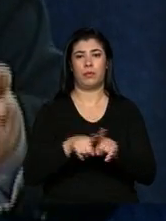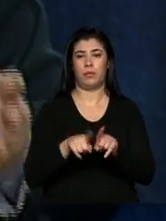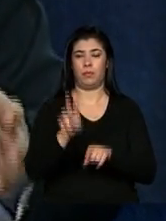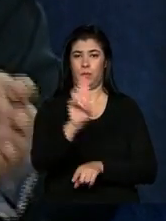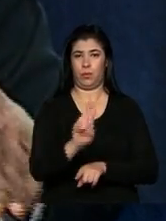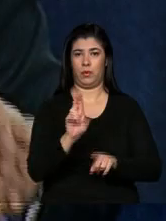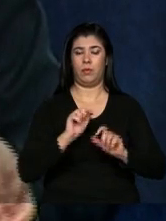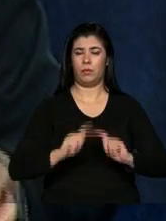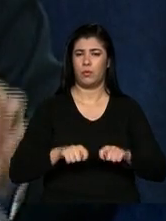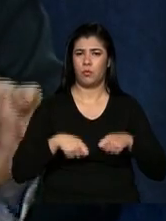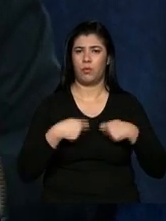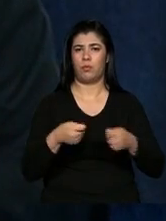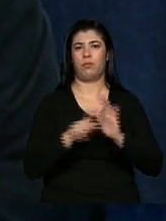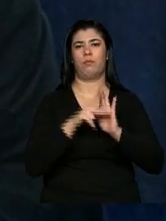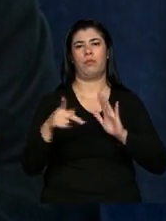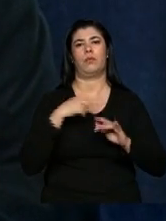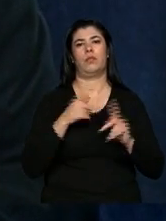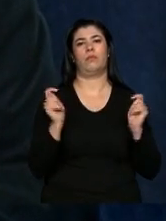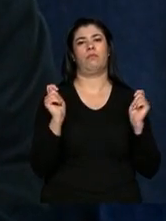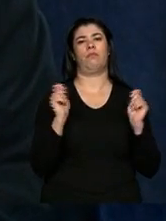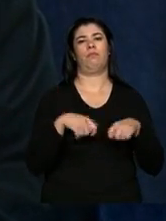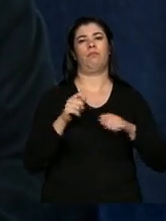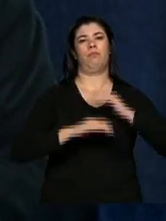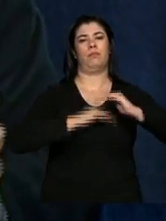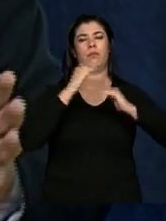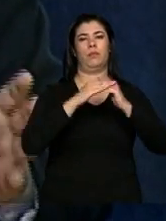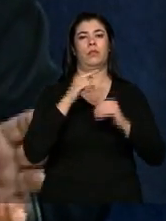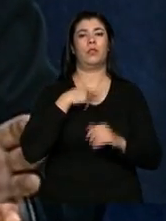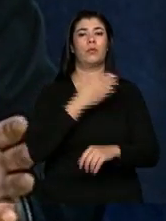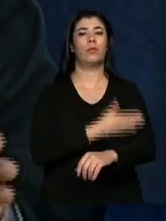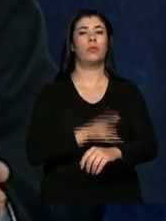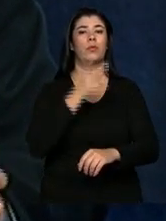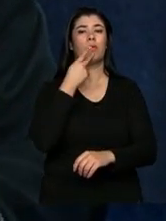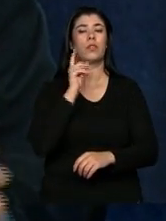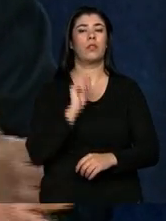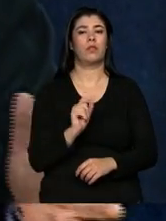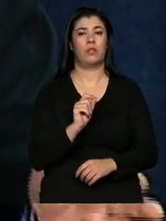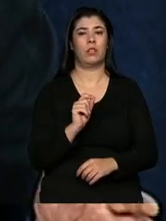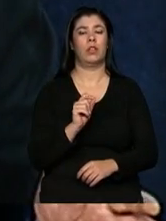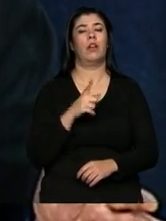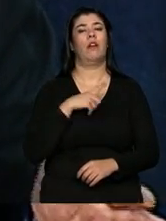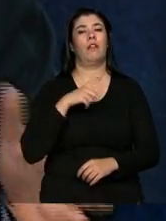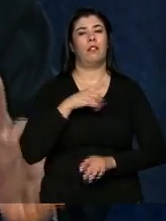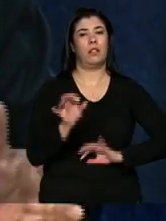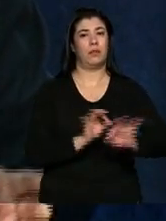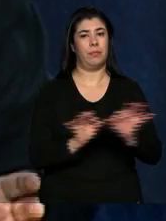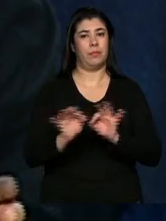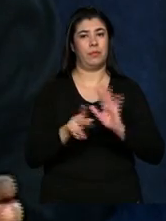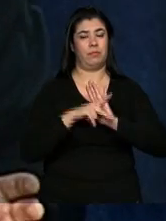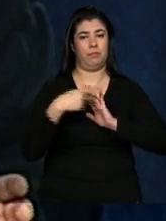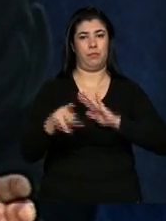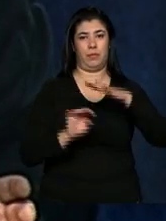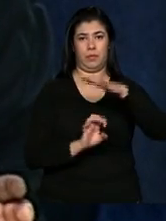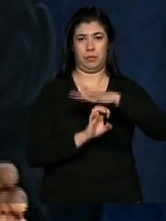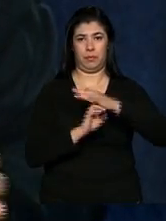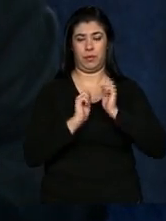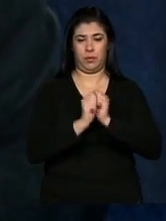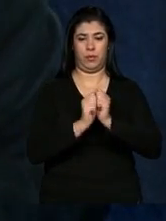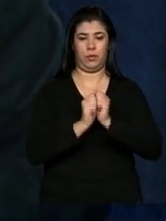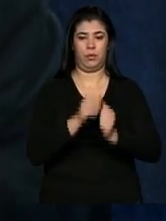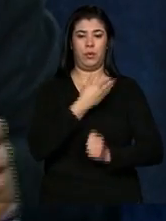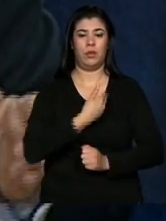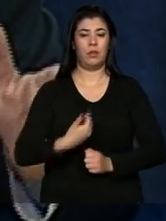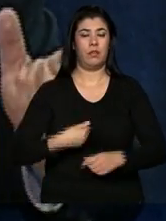esforço seja efetivamente potencializado Eu costumo dizer que o modelo de organização de empresas e governos